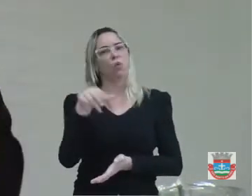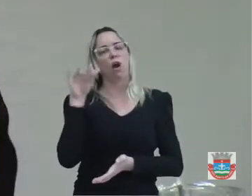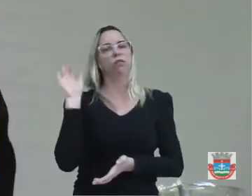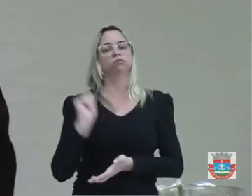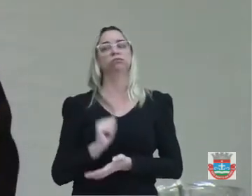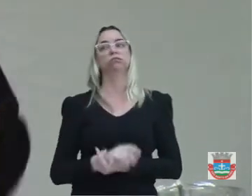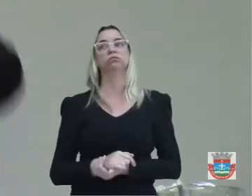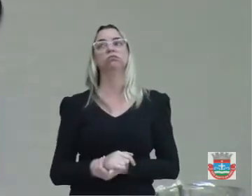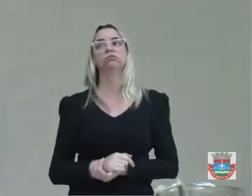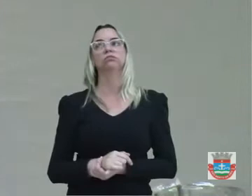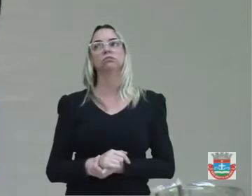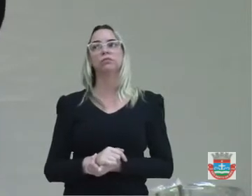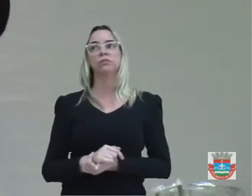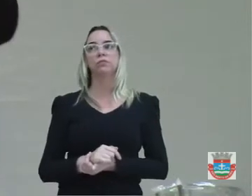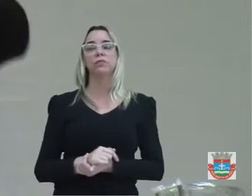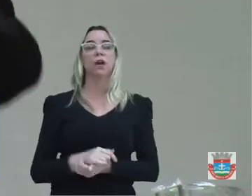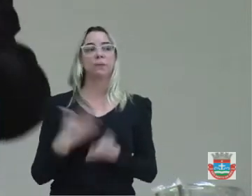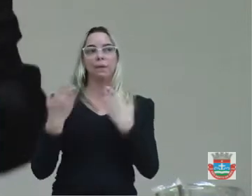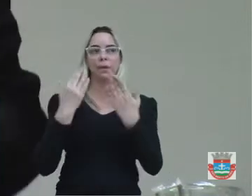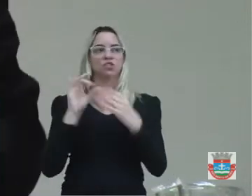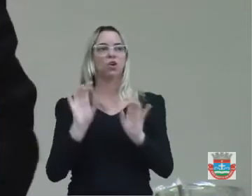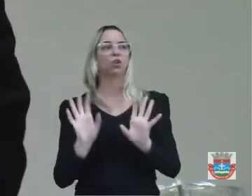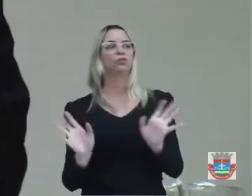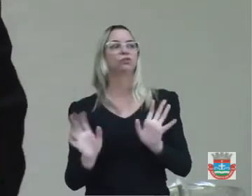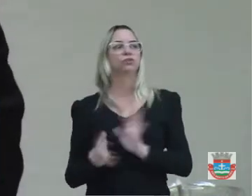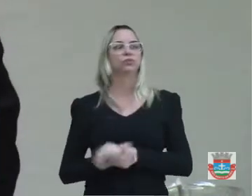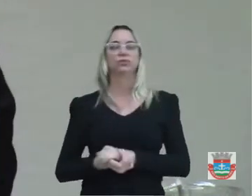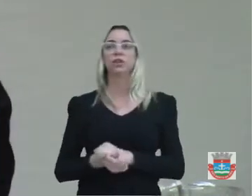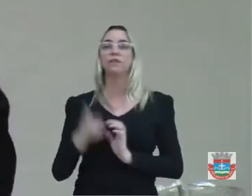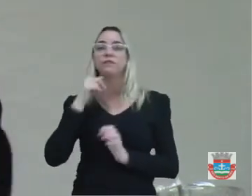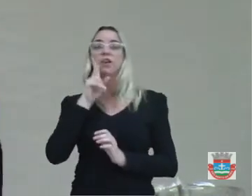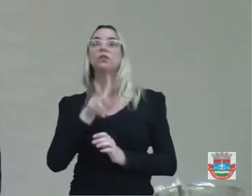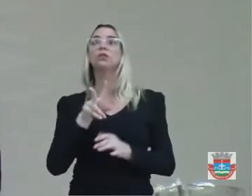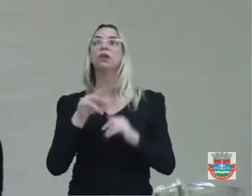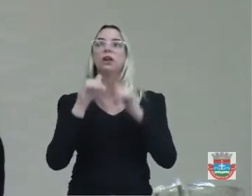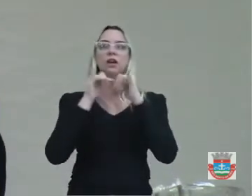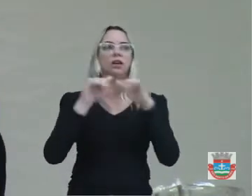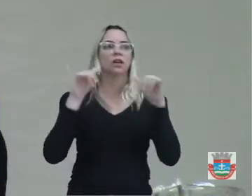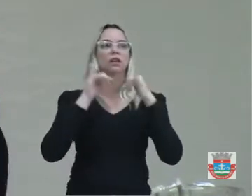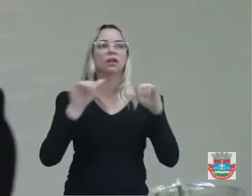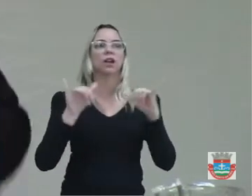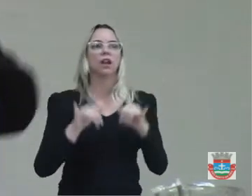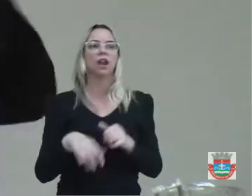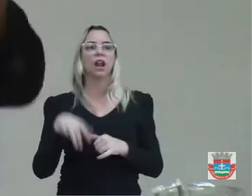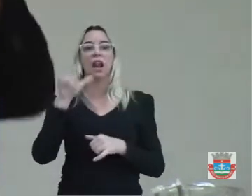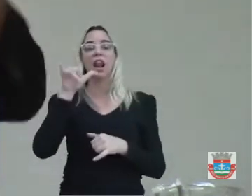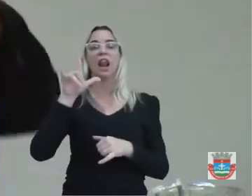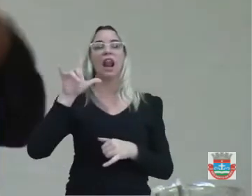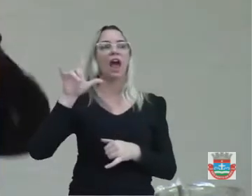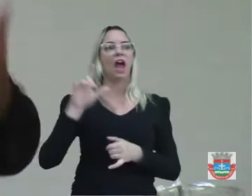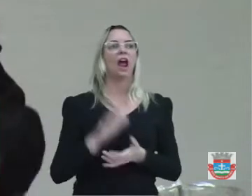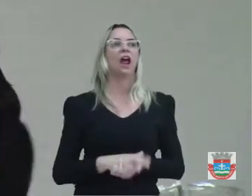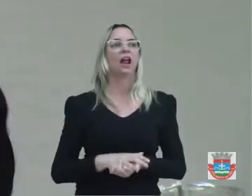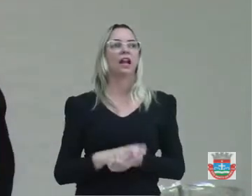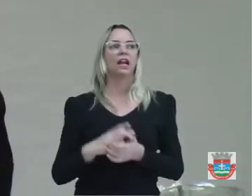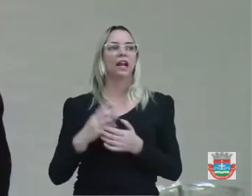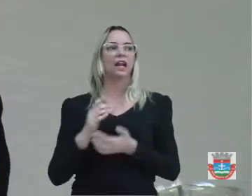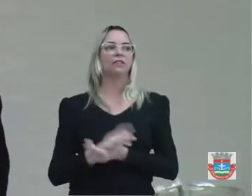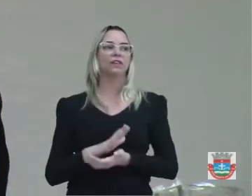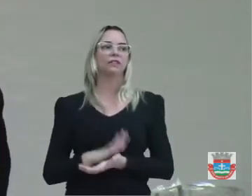conversa. Vai ter uma live aí, eu estou vendo aqui anunciando uma live, que tem pessoas que têm conversa